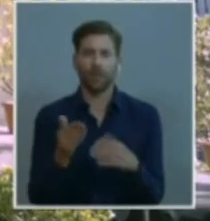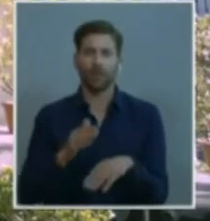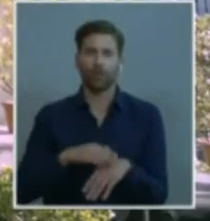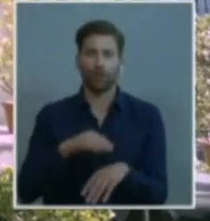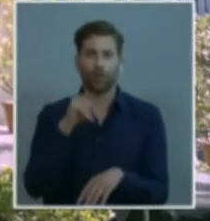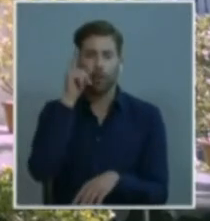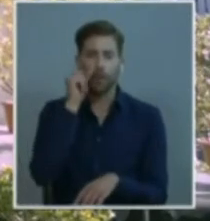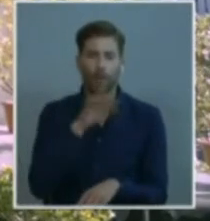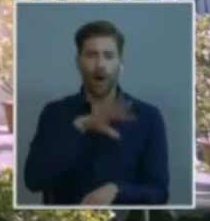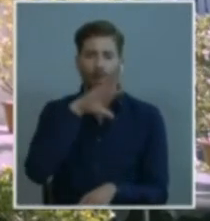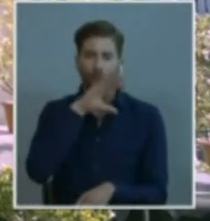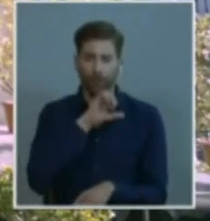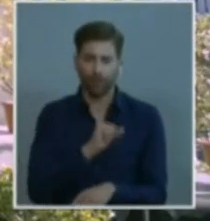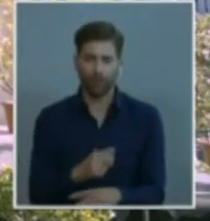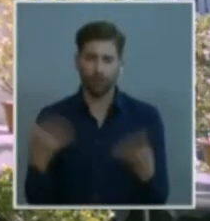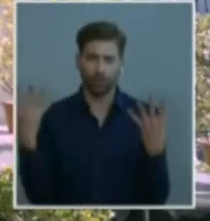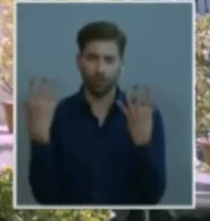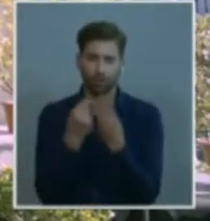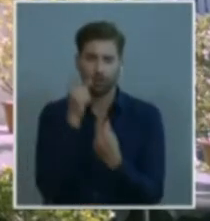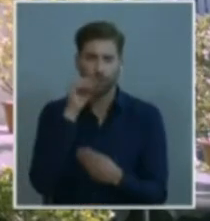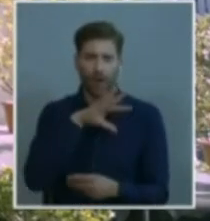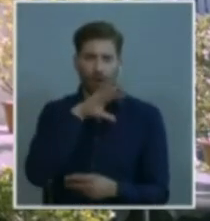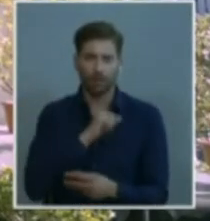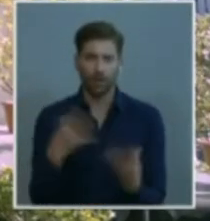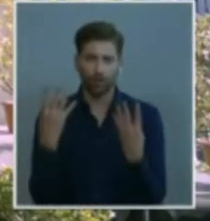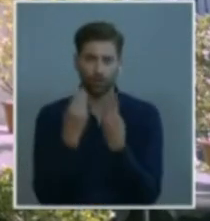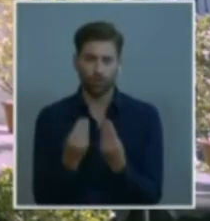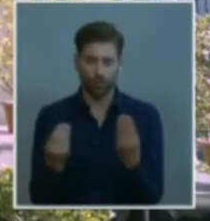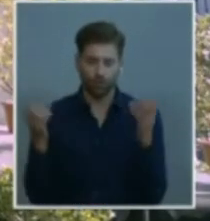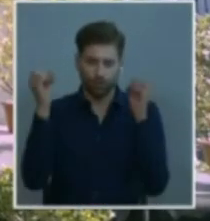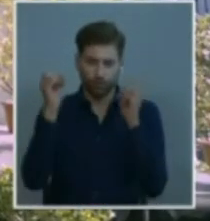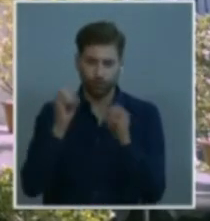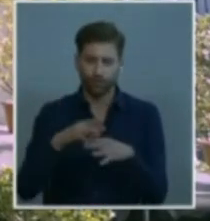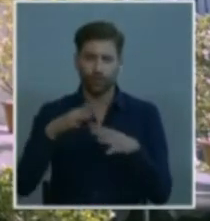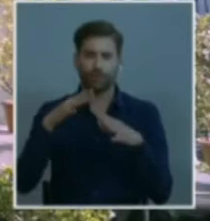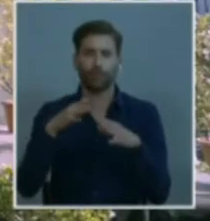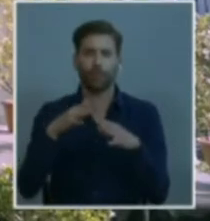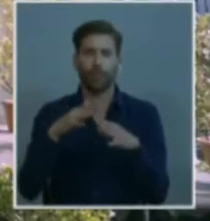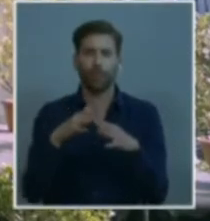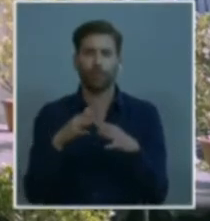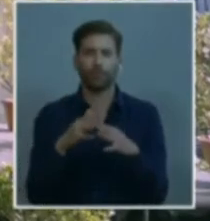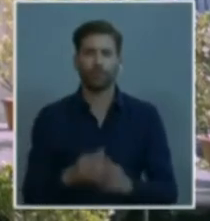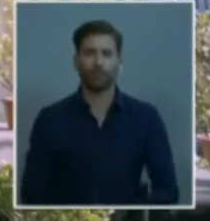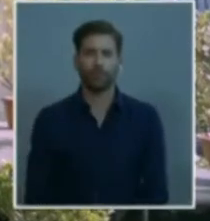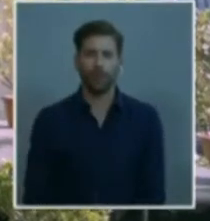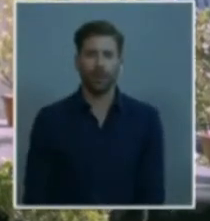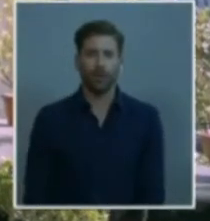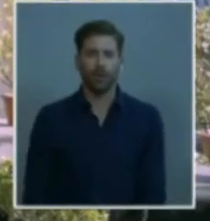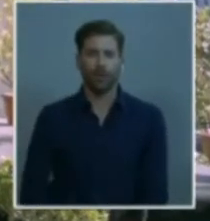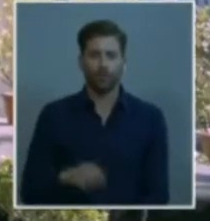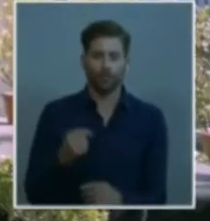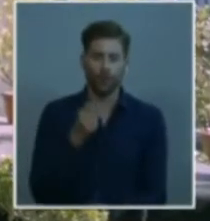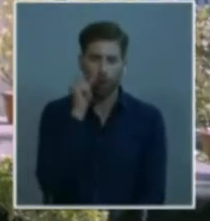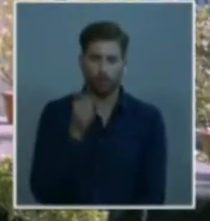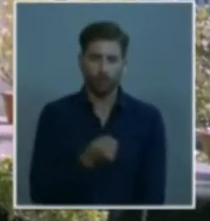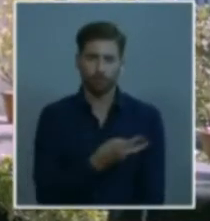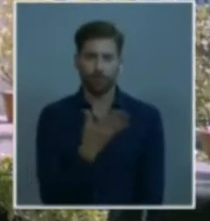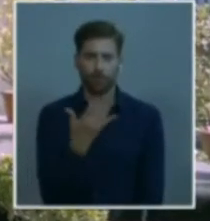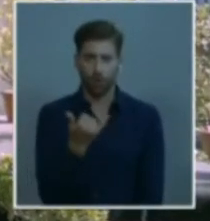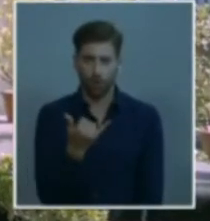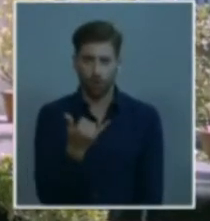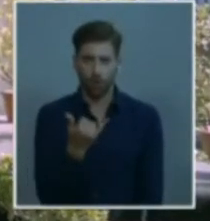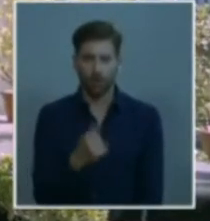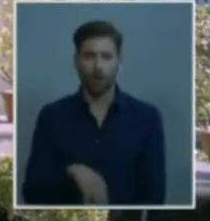Filho, e com o Pai e o Filho é adorado e glorificado. E ele falou dos profetas. Creio na